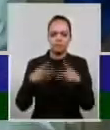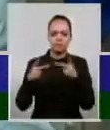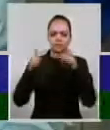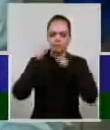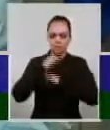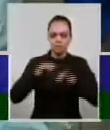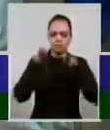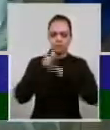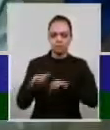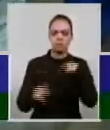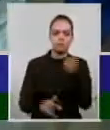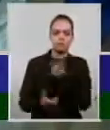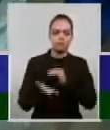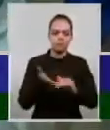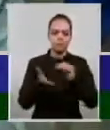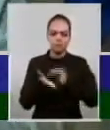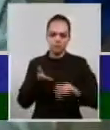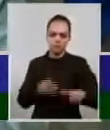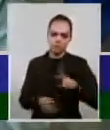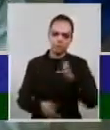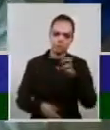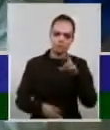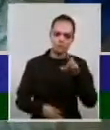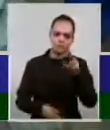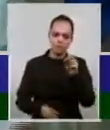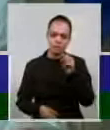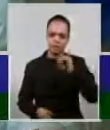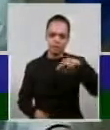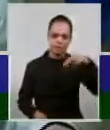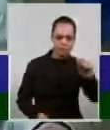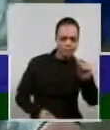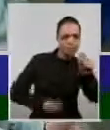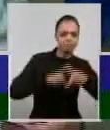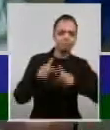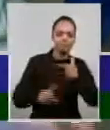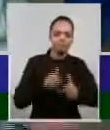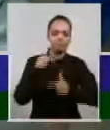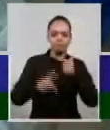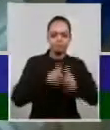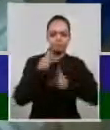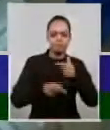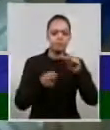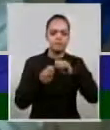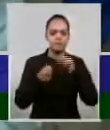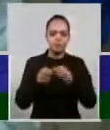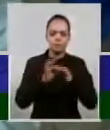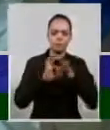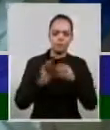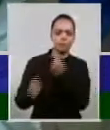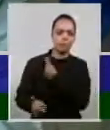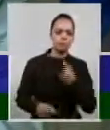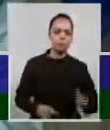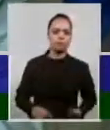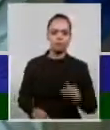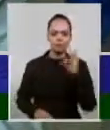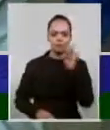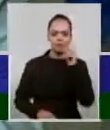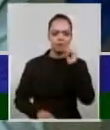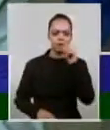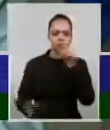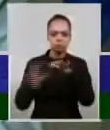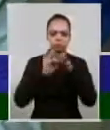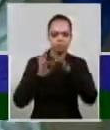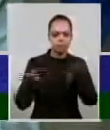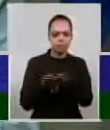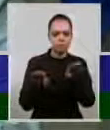informe, né, que a nossa secretária Gersina está trabalhando, né, fazendo parceria com o governo federal, que é uma